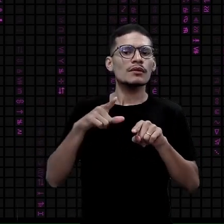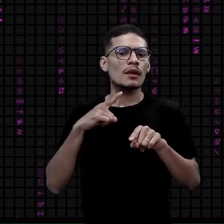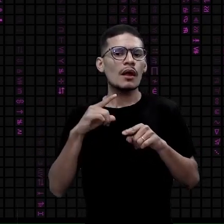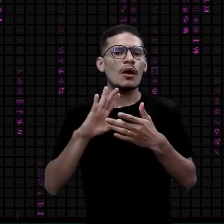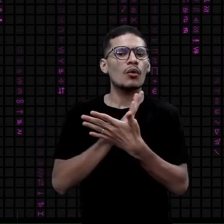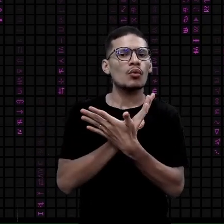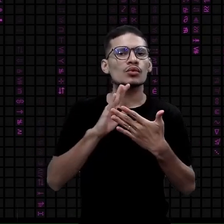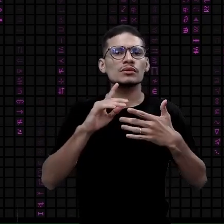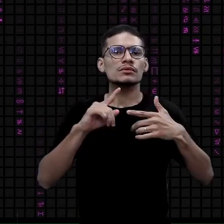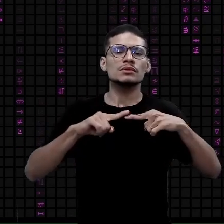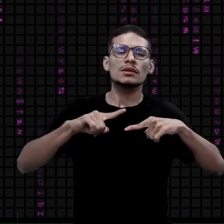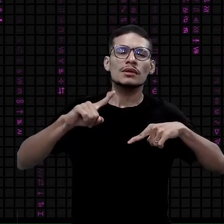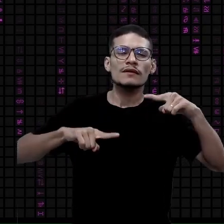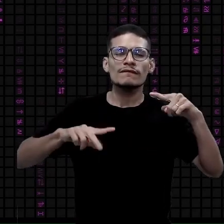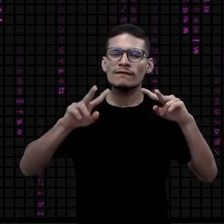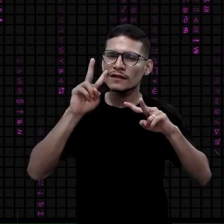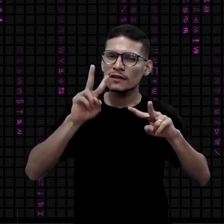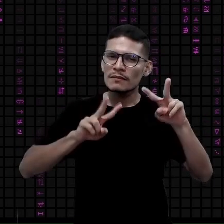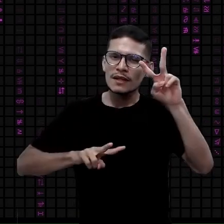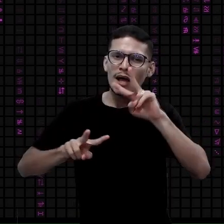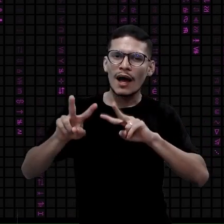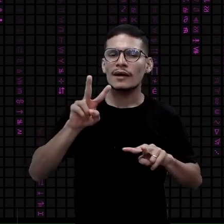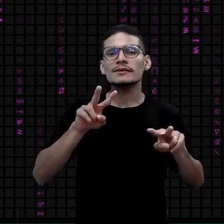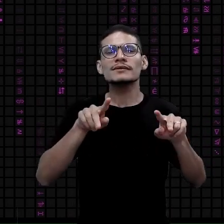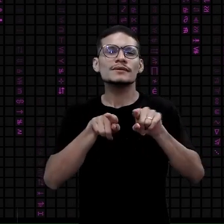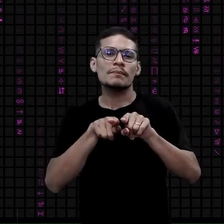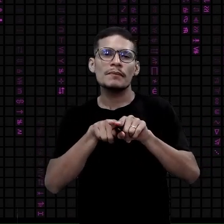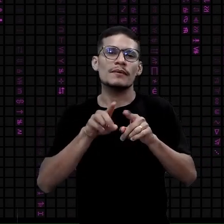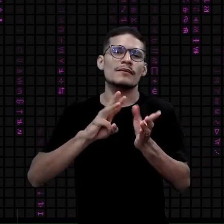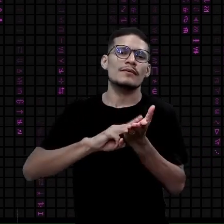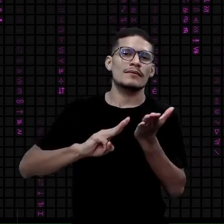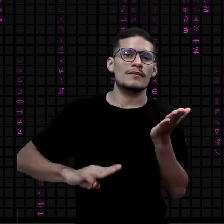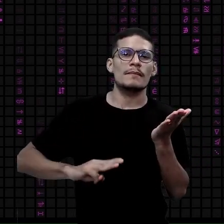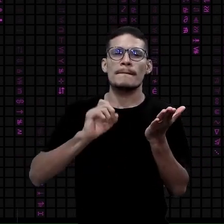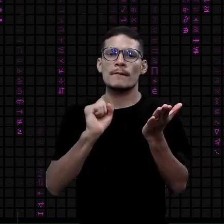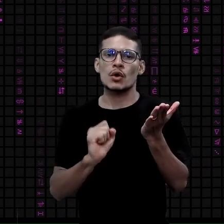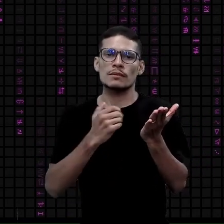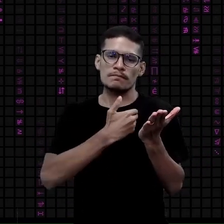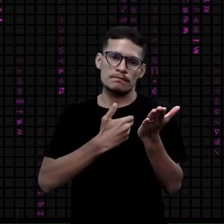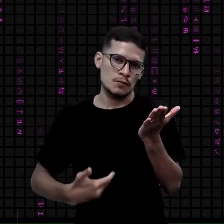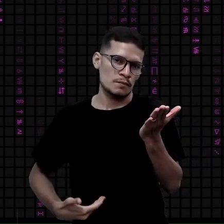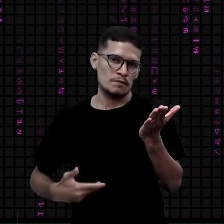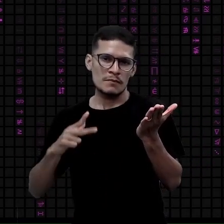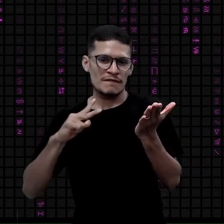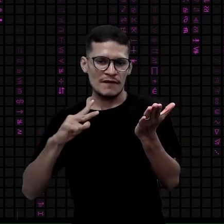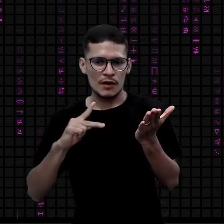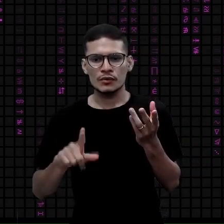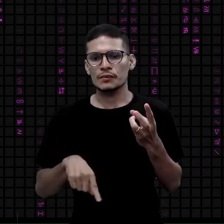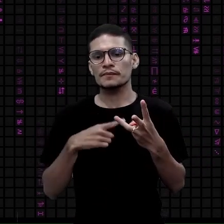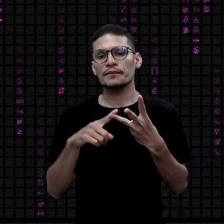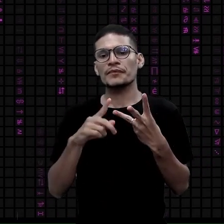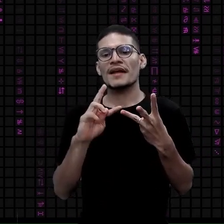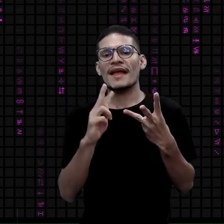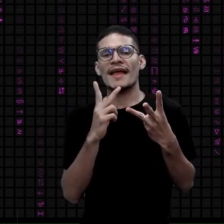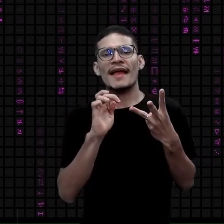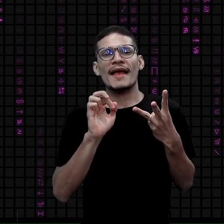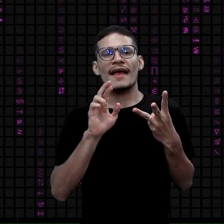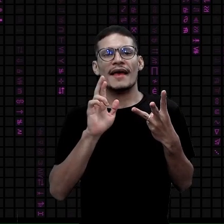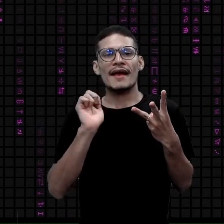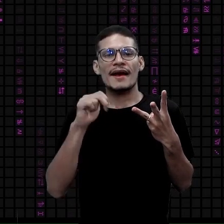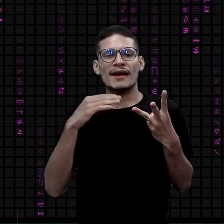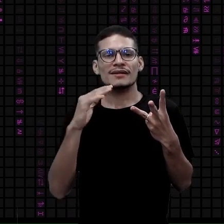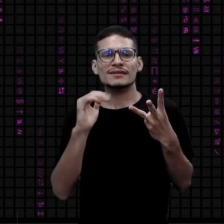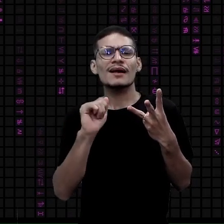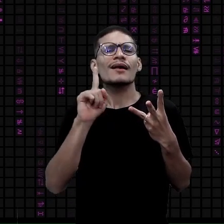a variáveis e métodos, como público ou privado. Temos a herança, que é